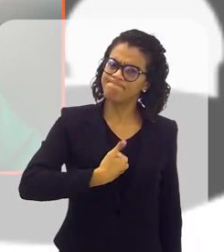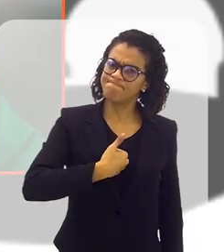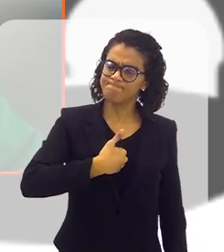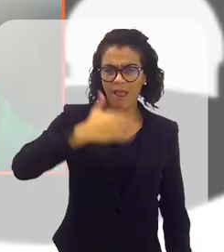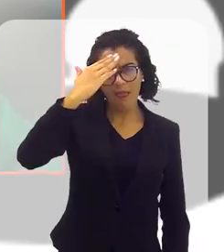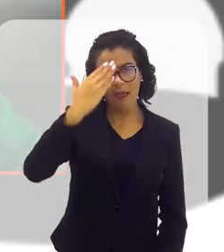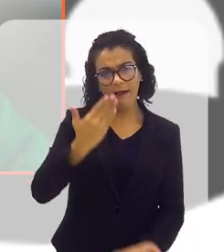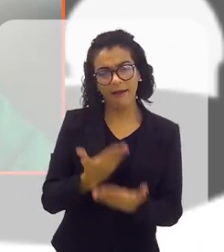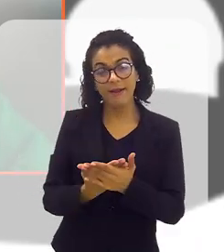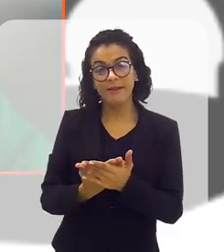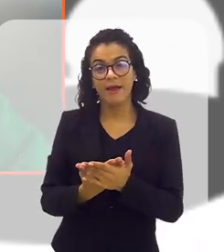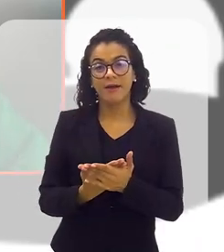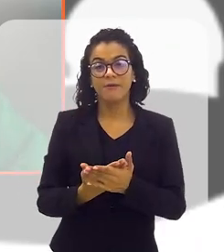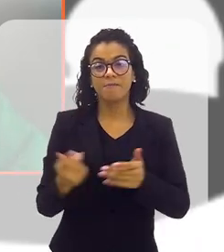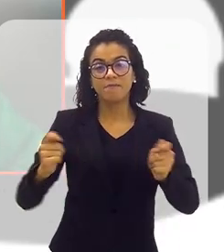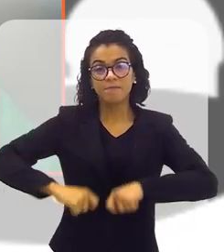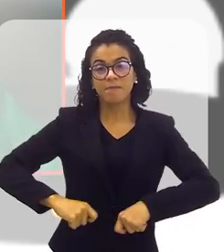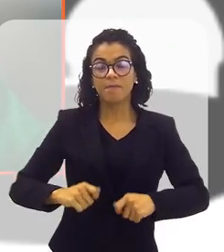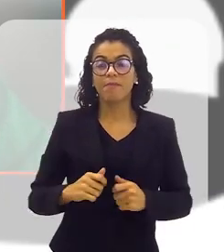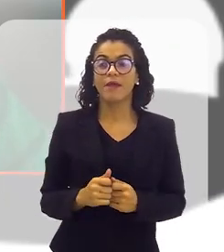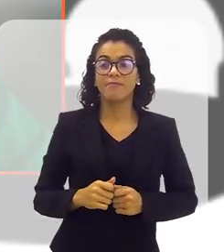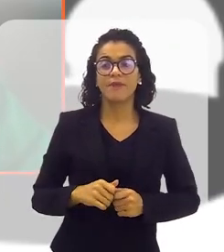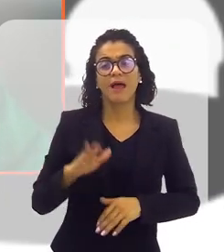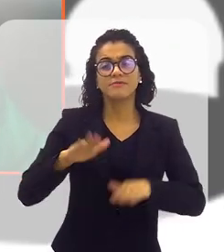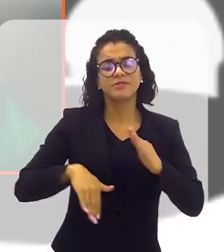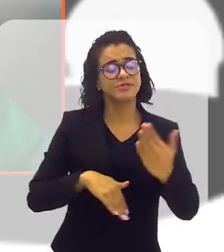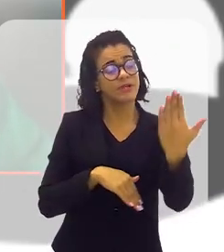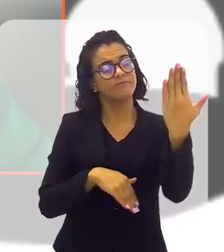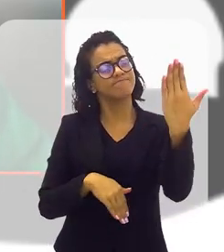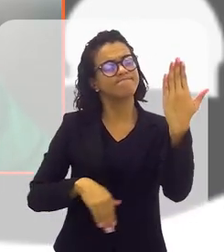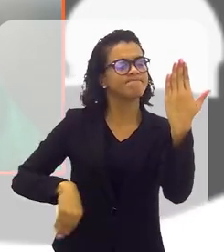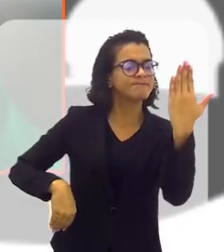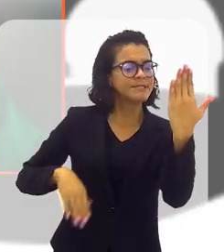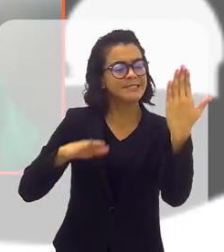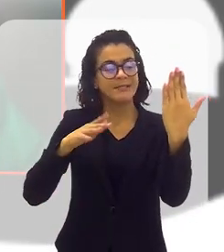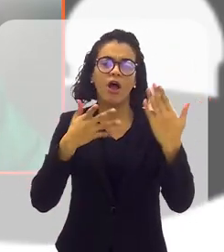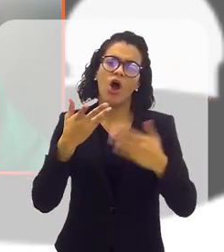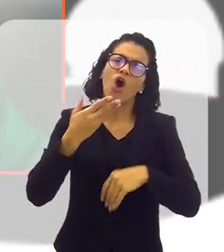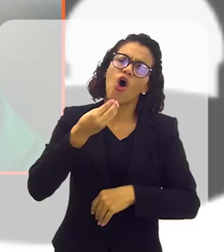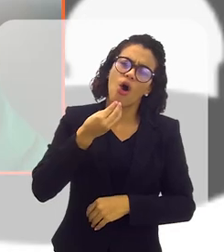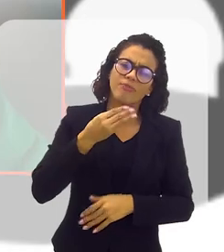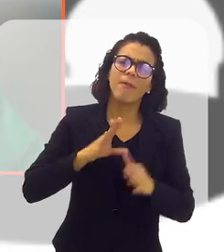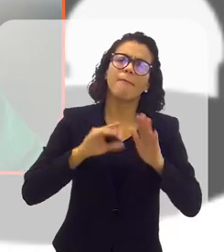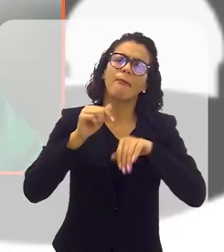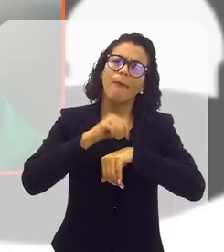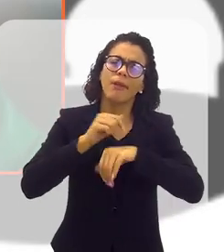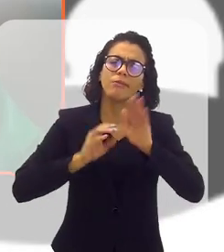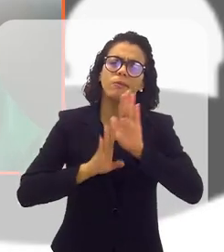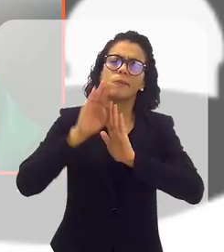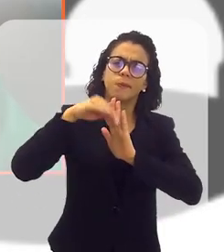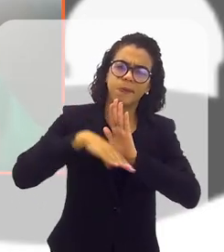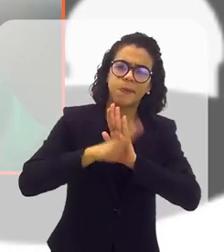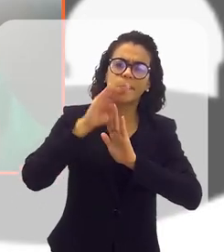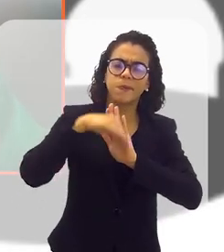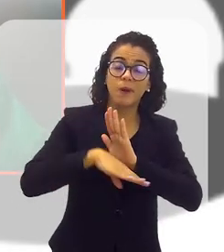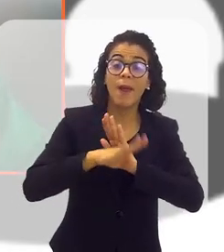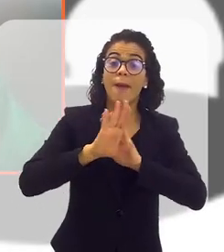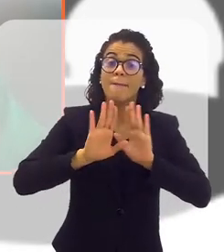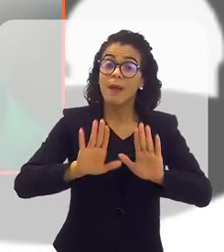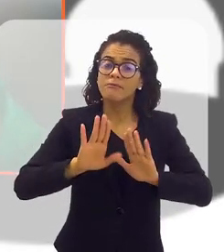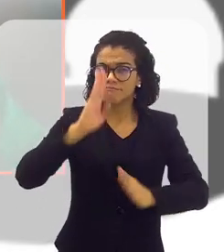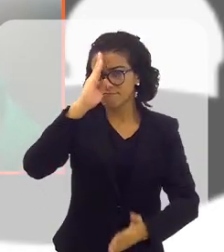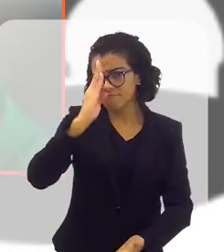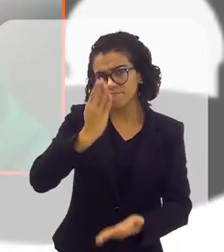seu potencial, né? Muitas vezes a gente se olha no espelho, claro que a gente tem os nossos momentos de altos e baixos, mas a